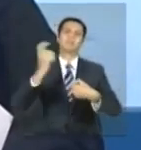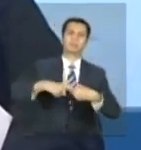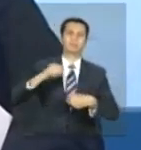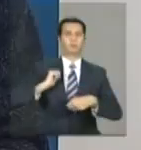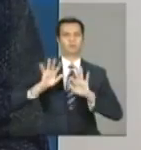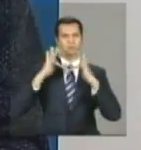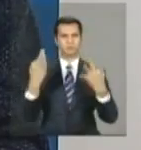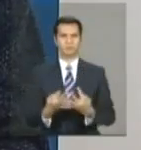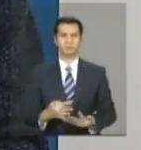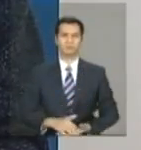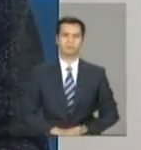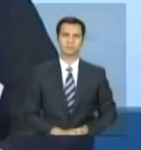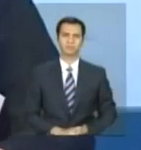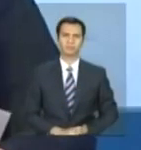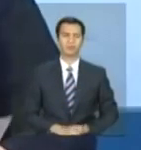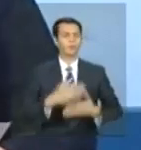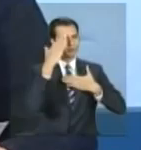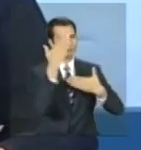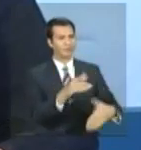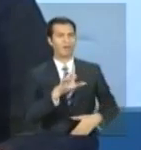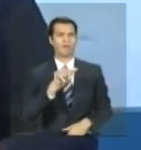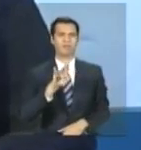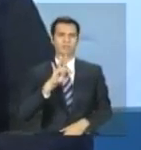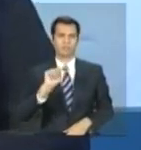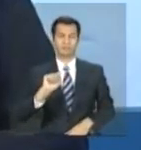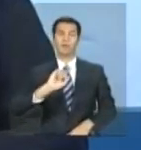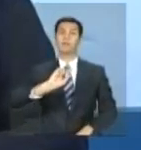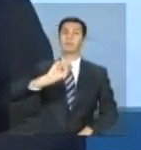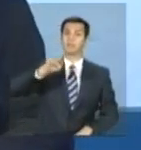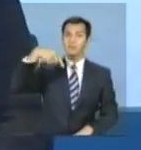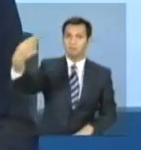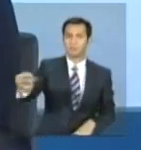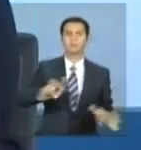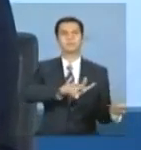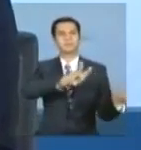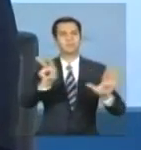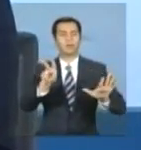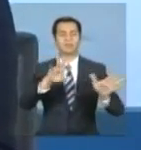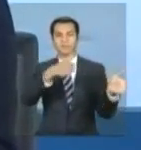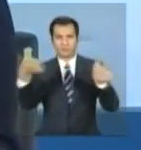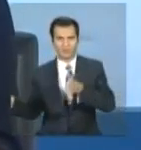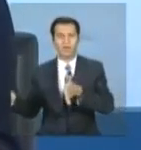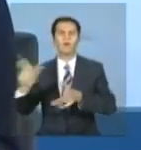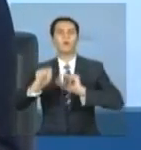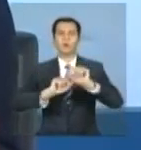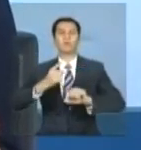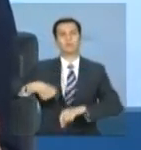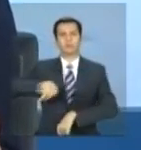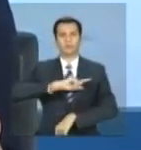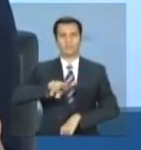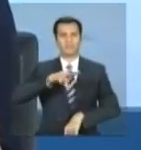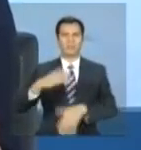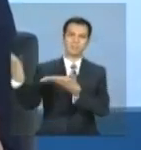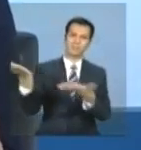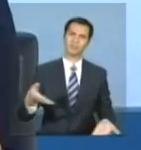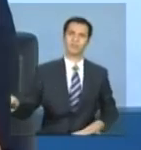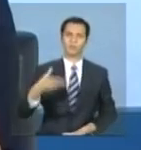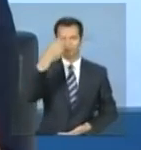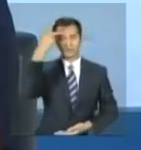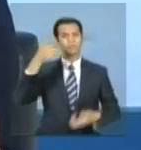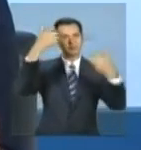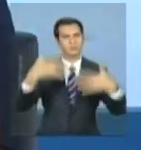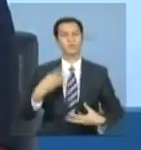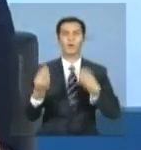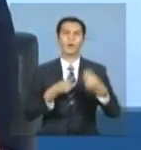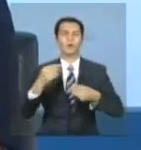sua participação. Bom, e a seguir vamos receber um novo convidado e saber um pouco mais sobre a importância e os resultados de